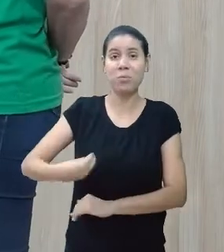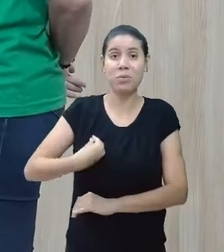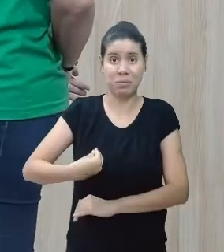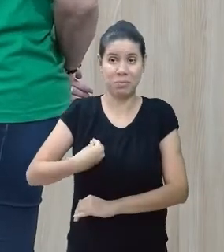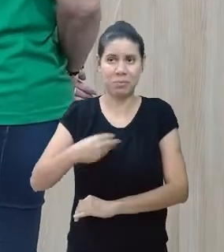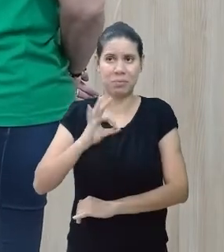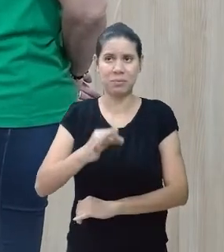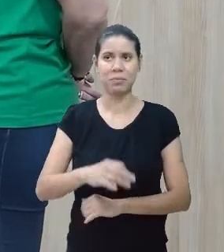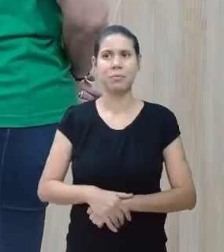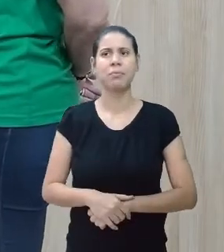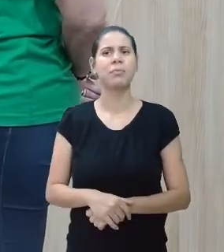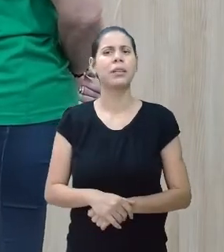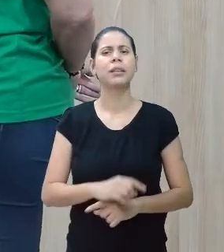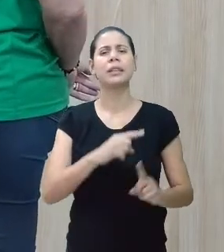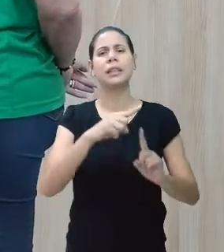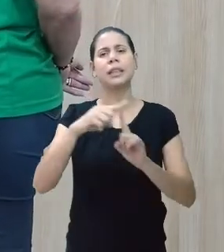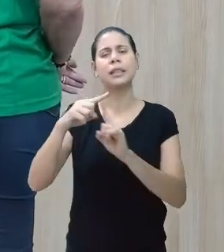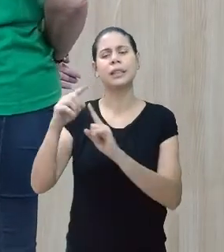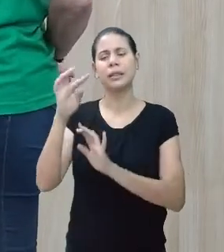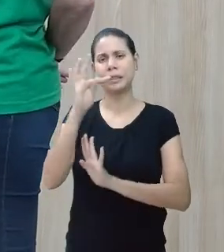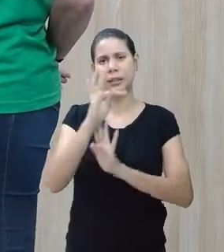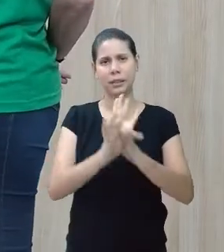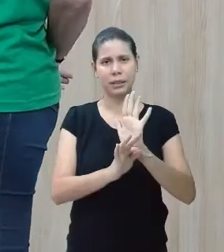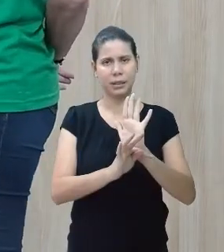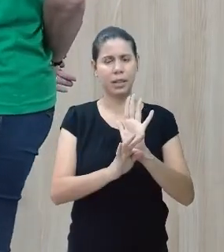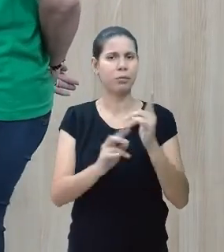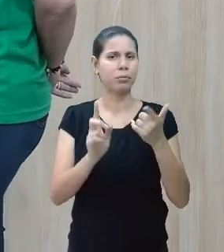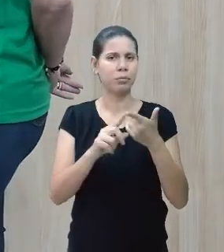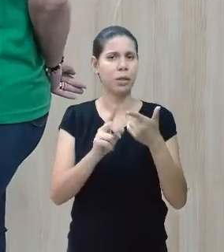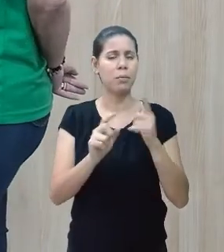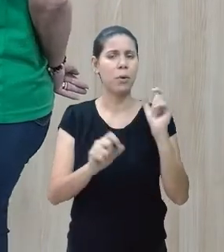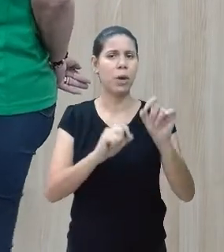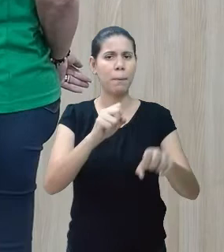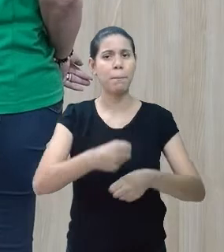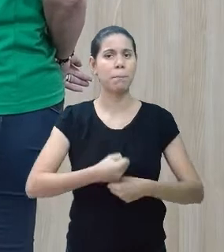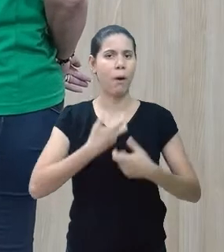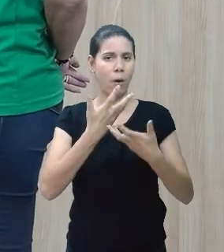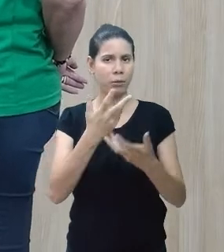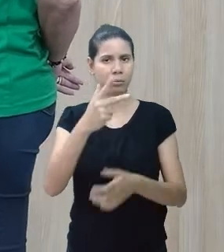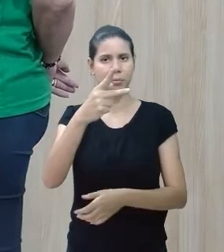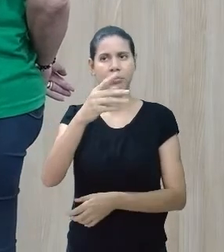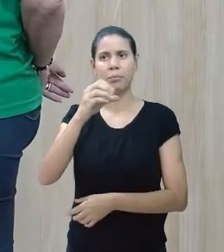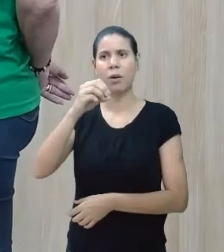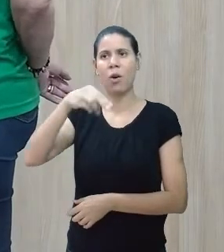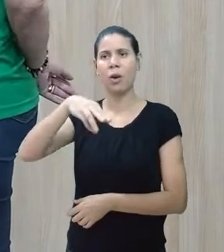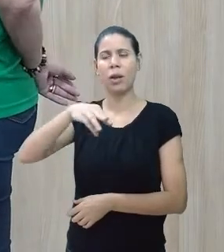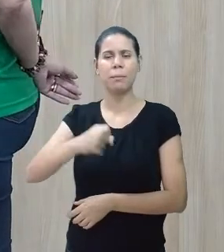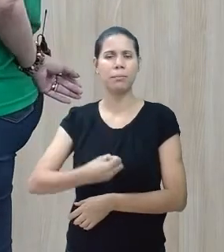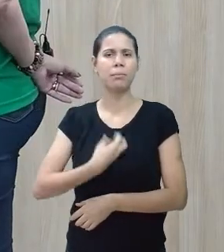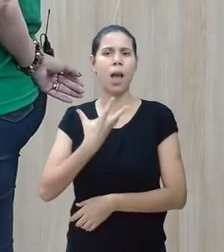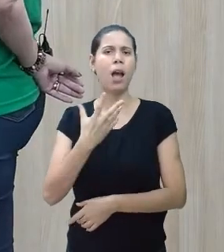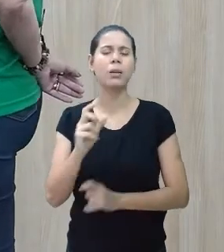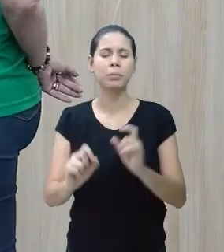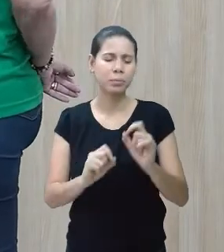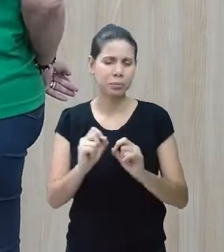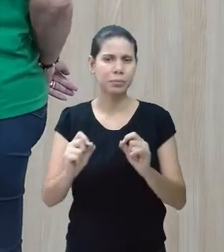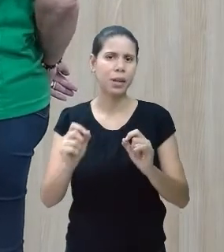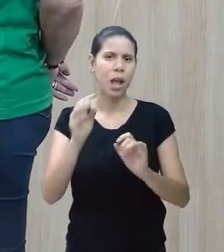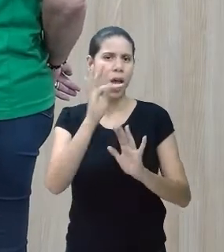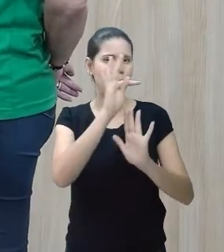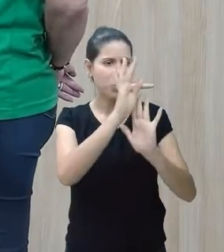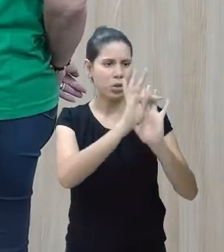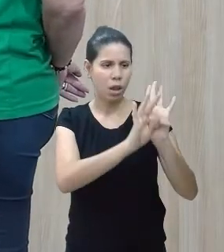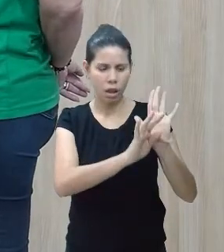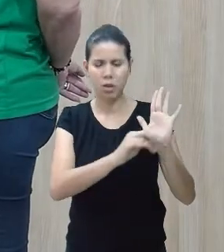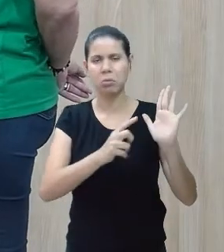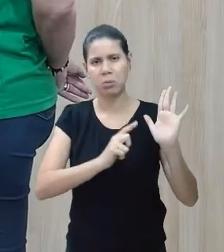Tipos de texto literário, poemas, os poemas apresentados, né? Eles apresentam textos em formato de